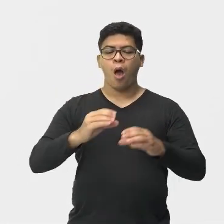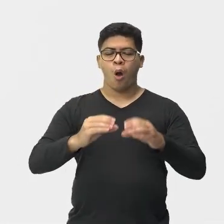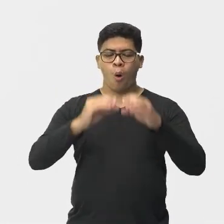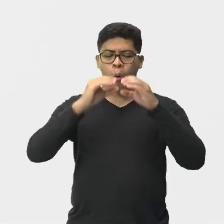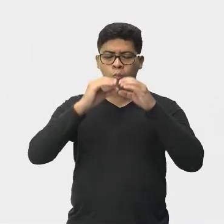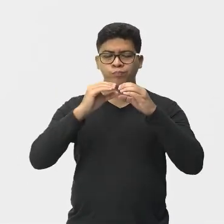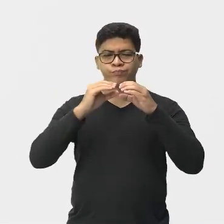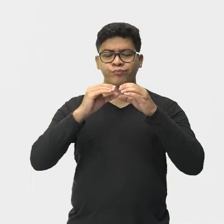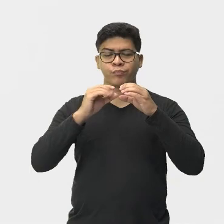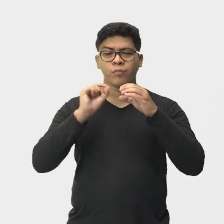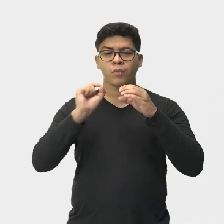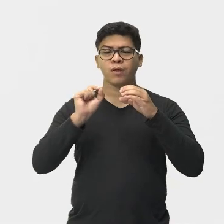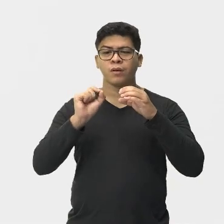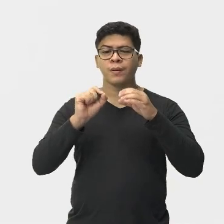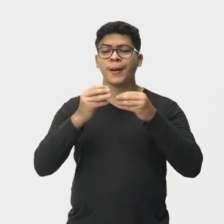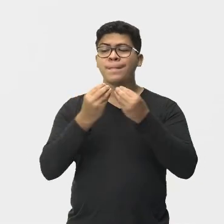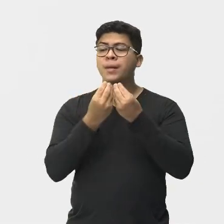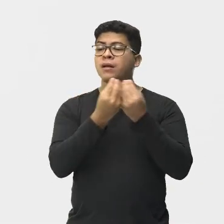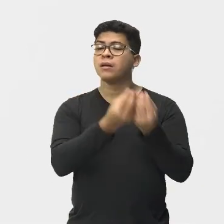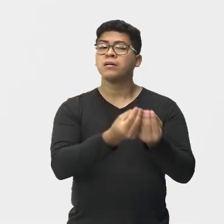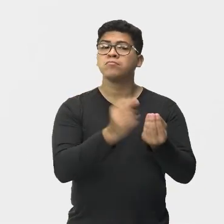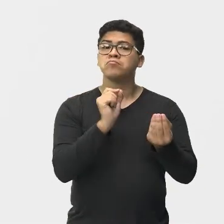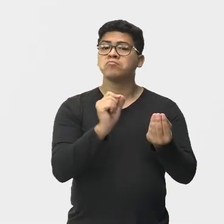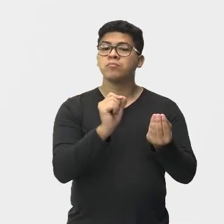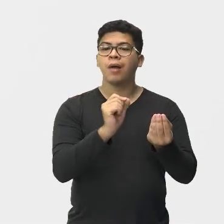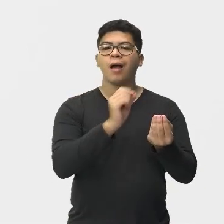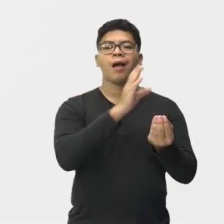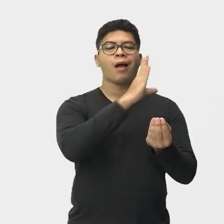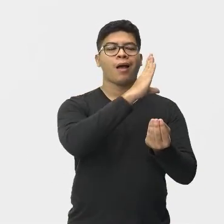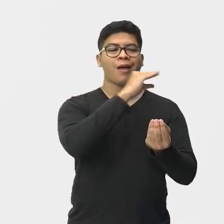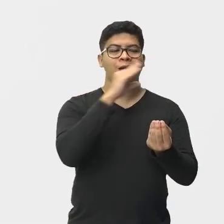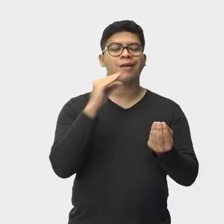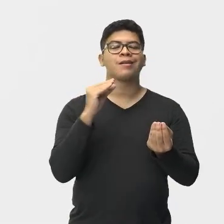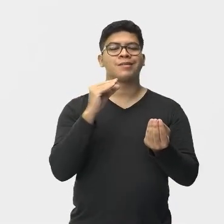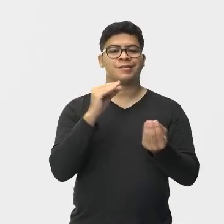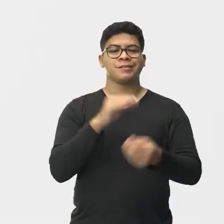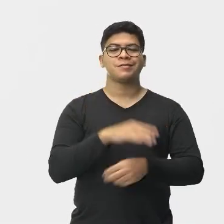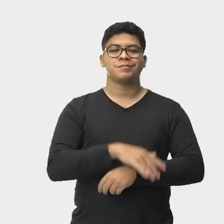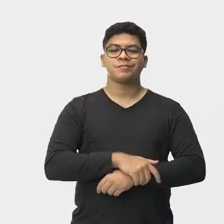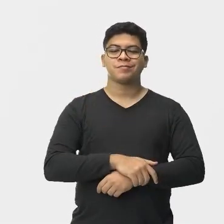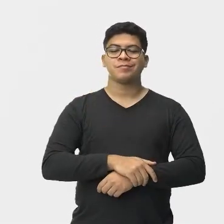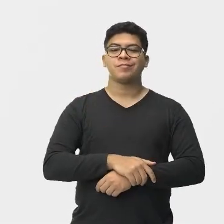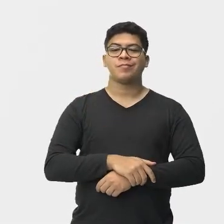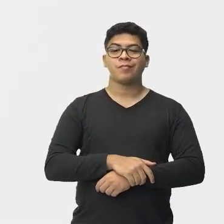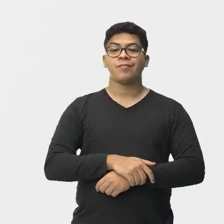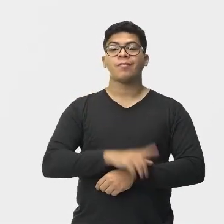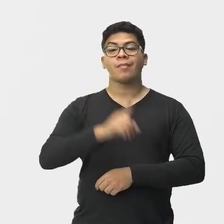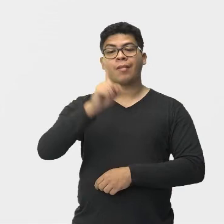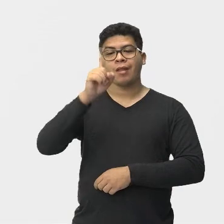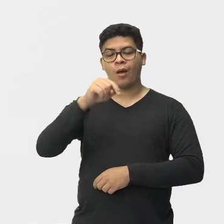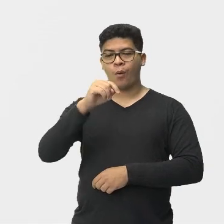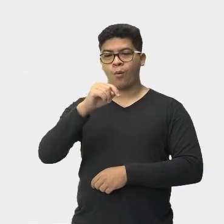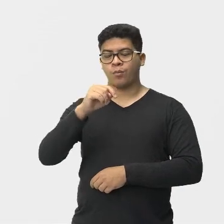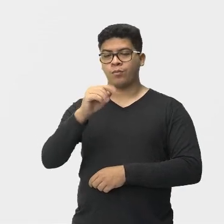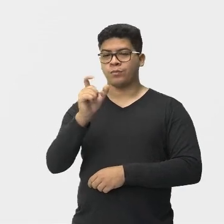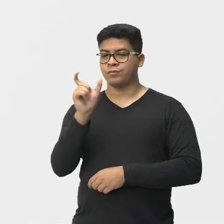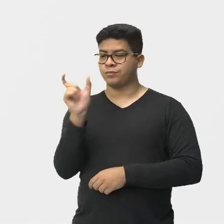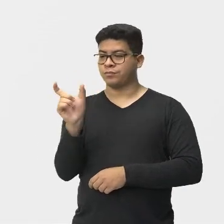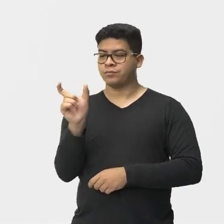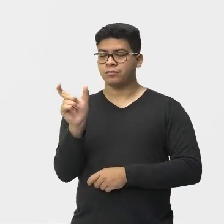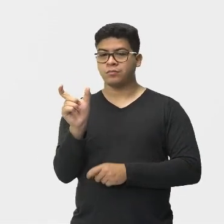sanduíches. E para quem? Para as crianças. Então, essa aqui é objeto indireto. Isso aqui é